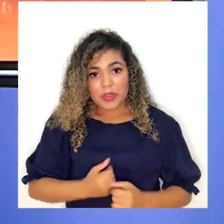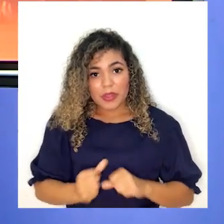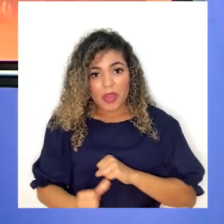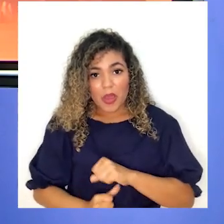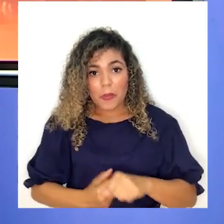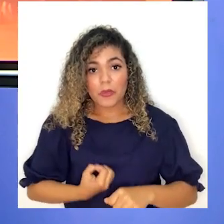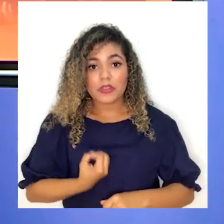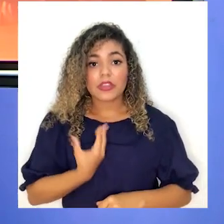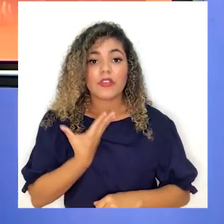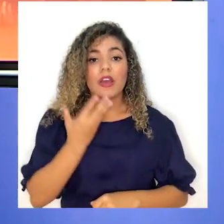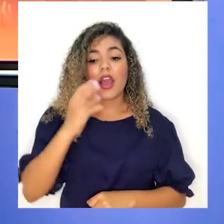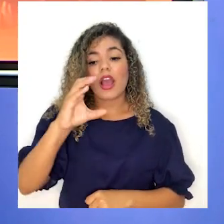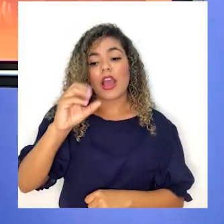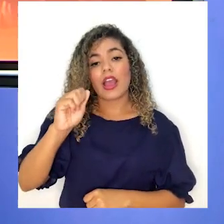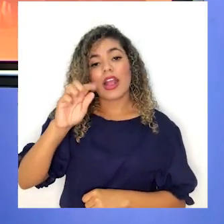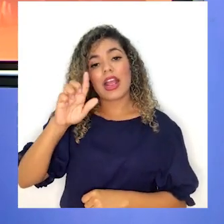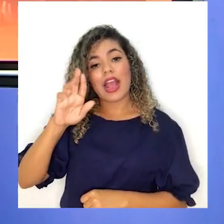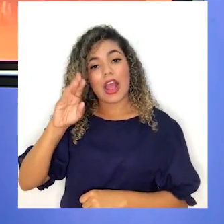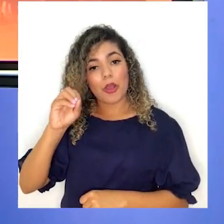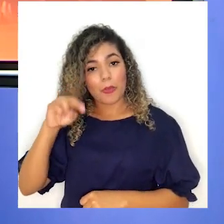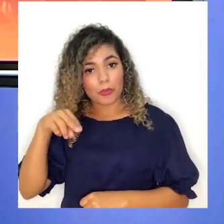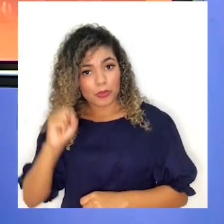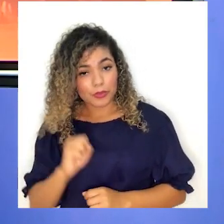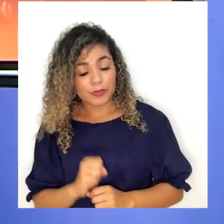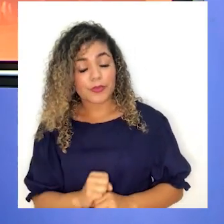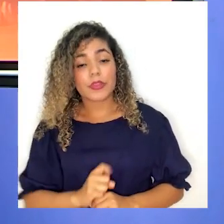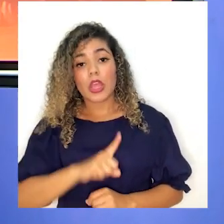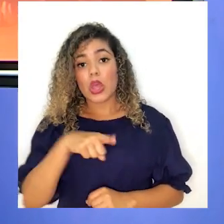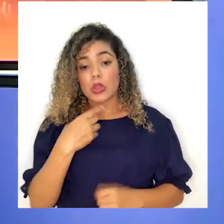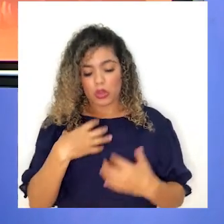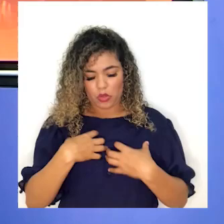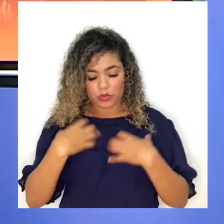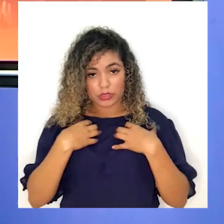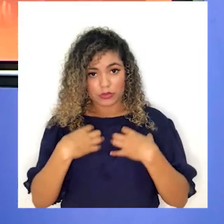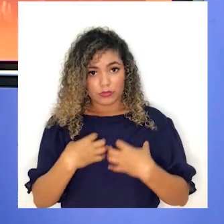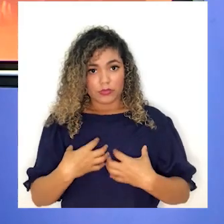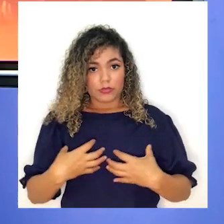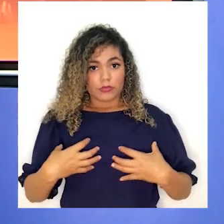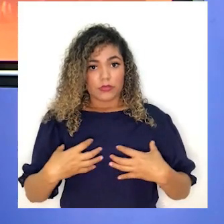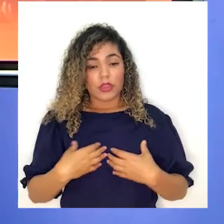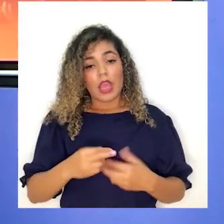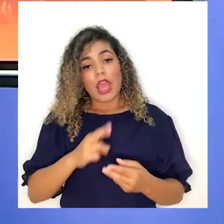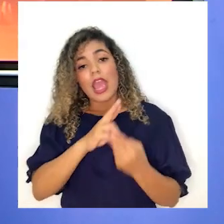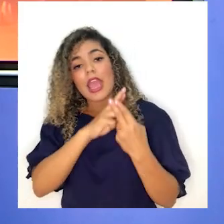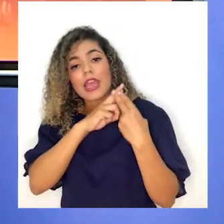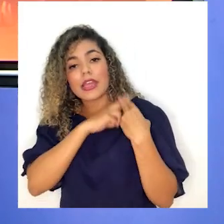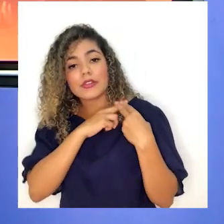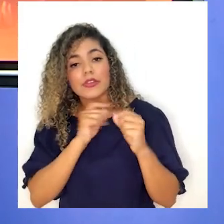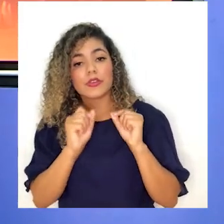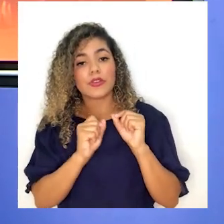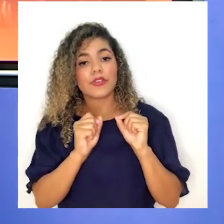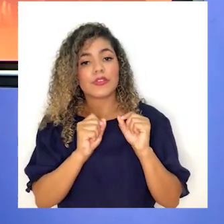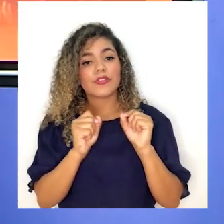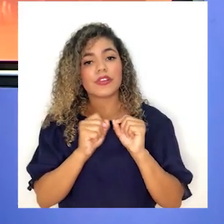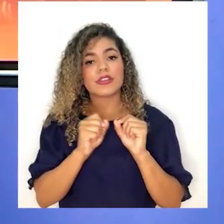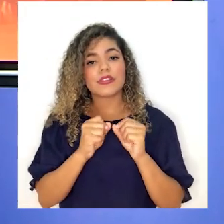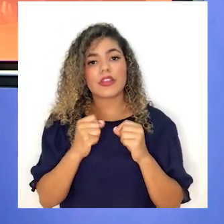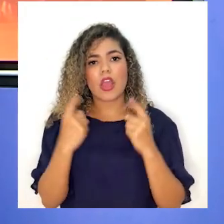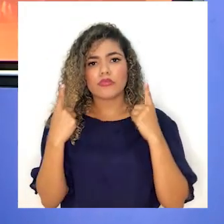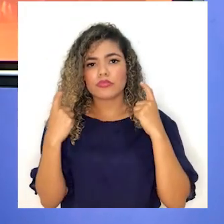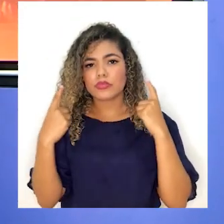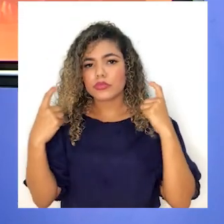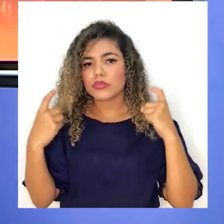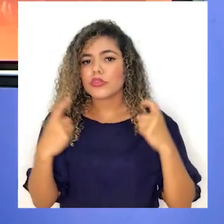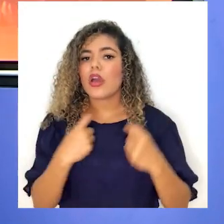respiratório. Além disso, o nosso sistema respiratório é responsável pela produção dos sons.